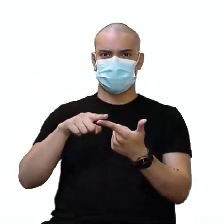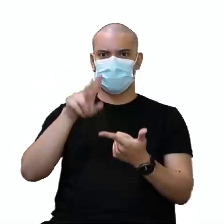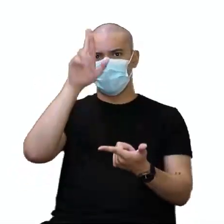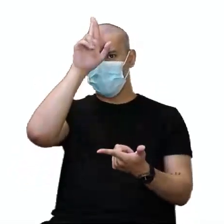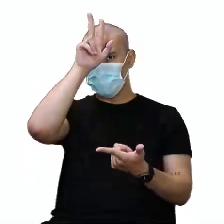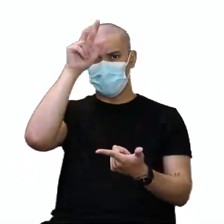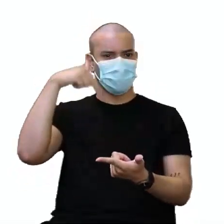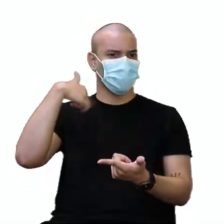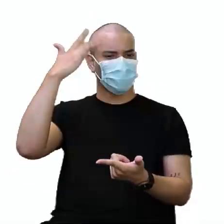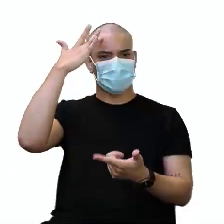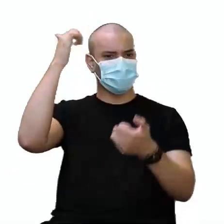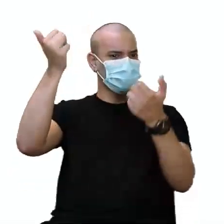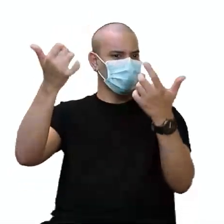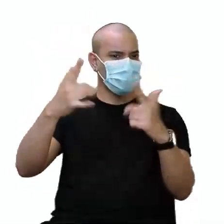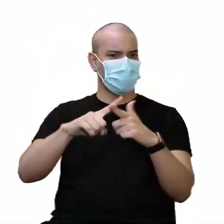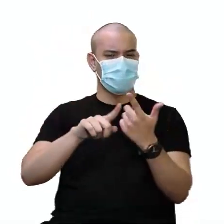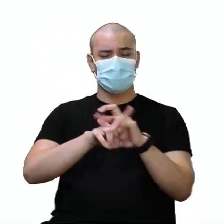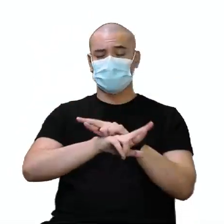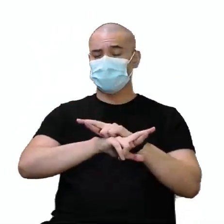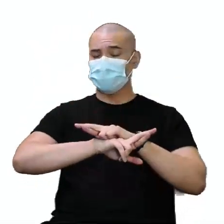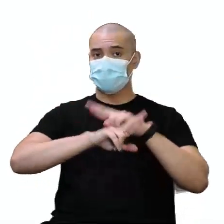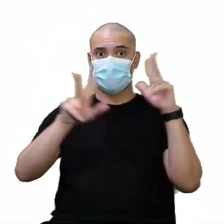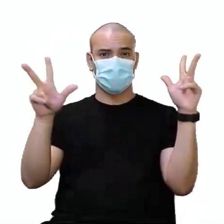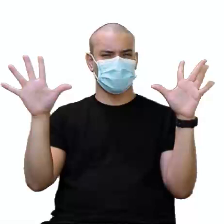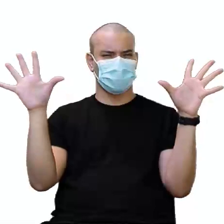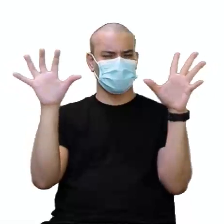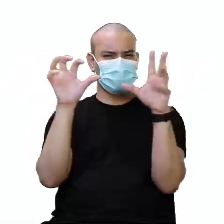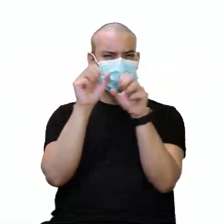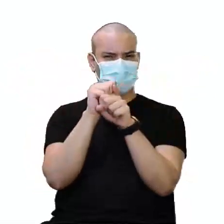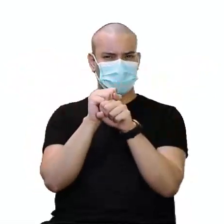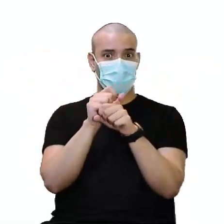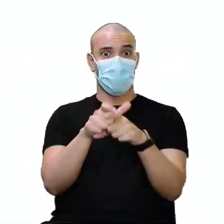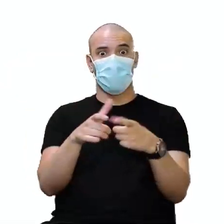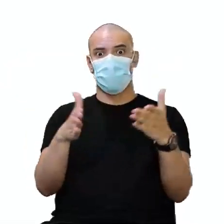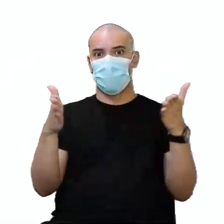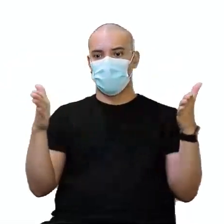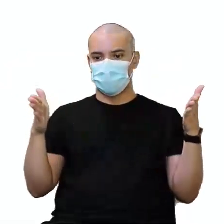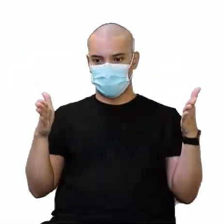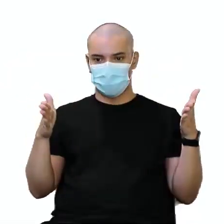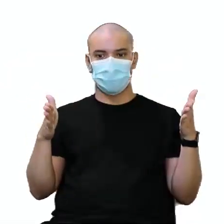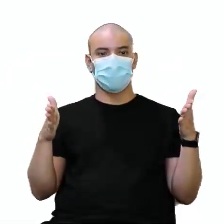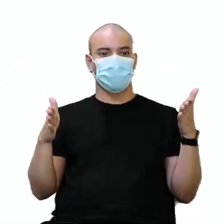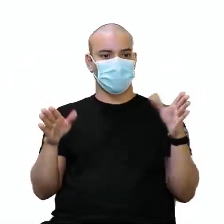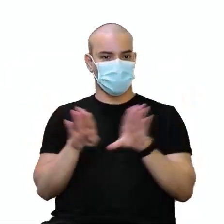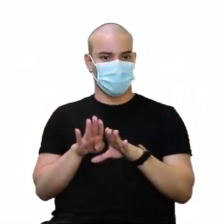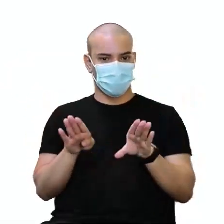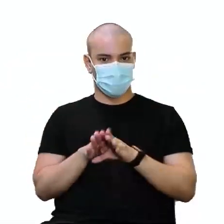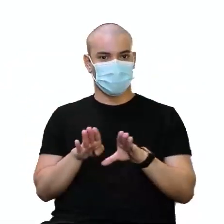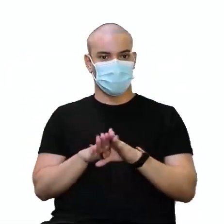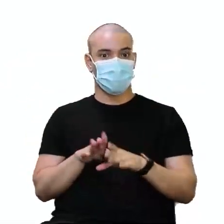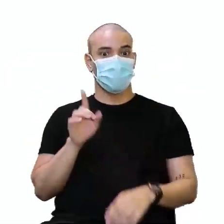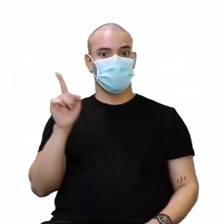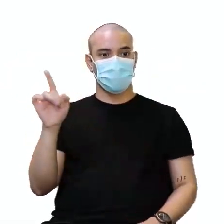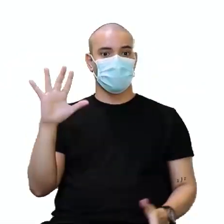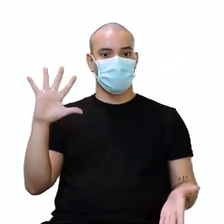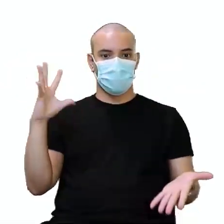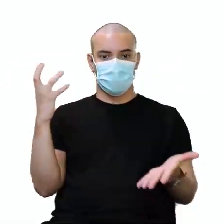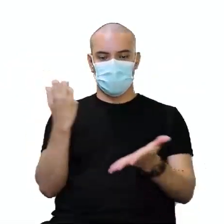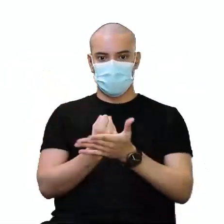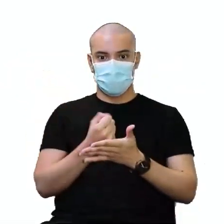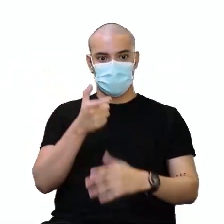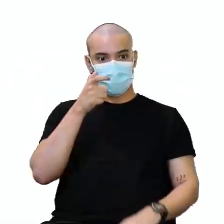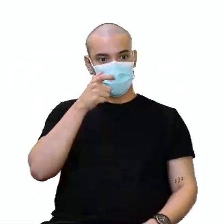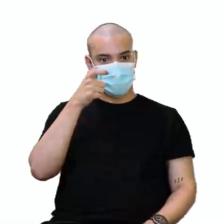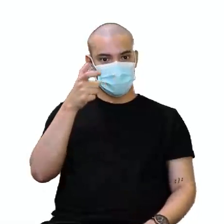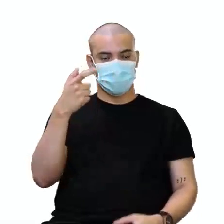sei o que, mas é bem diferente. Ela é escura, bem escura e grande, tá? Essa fauna de Ediacara é um registro interessante